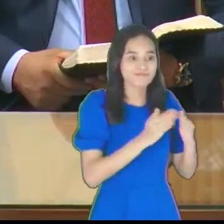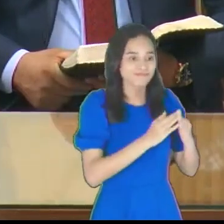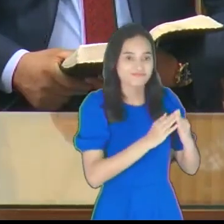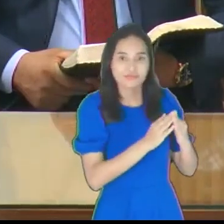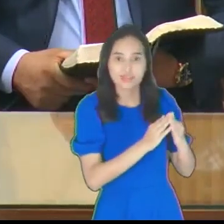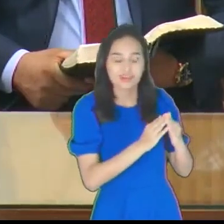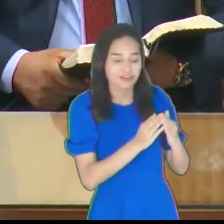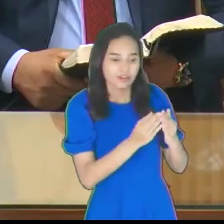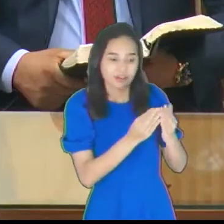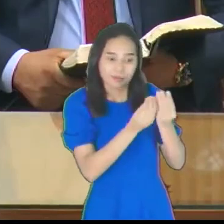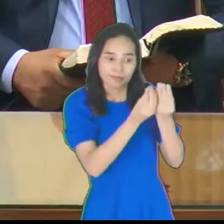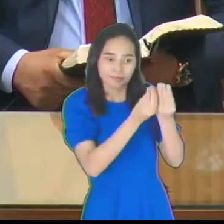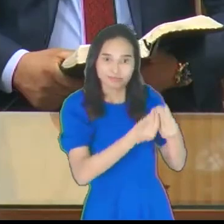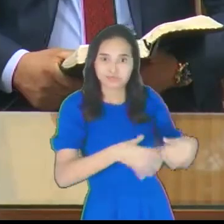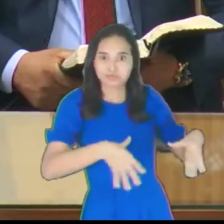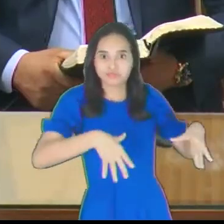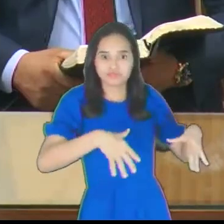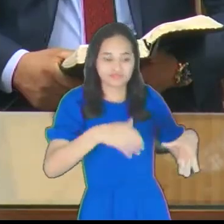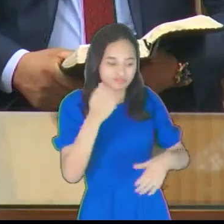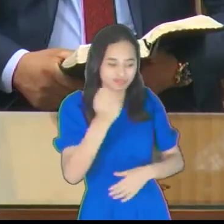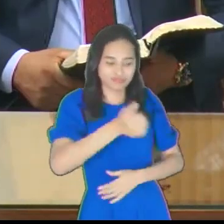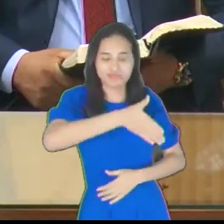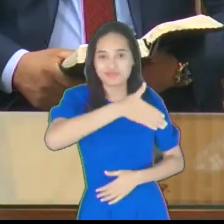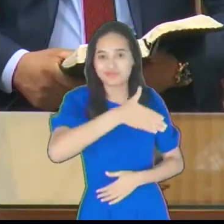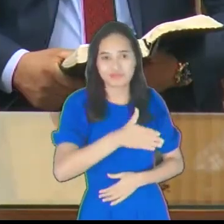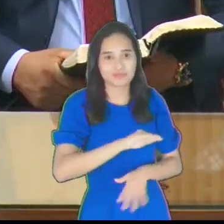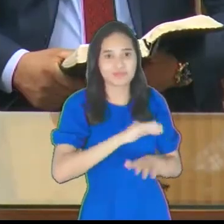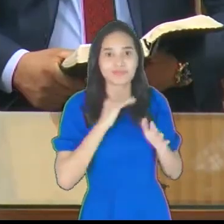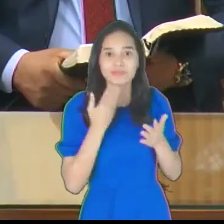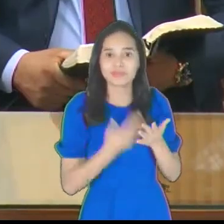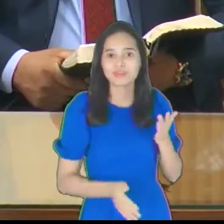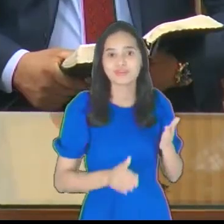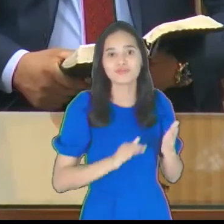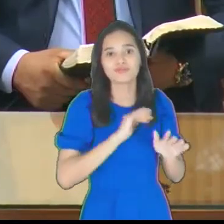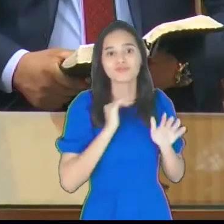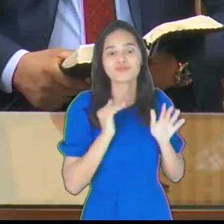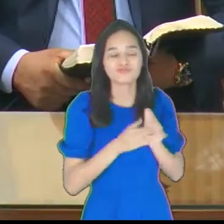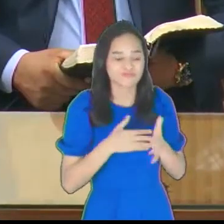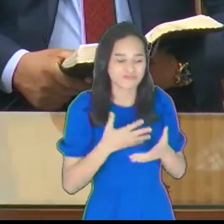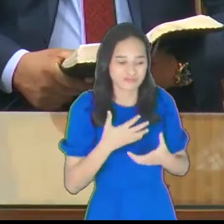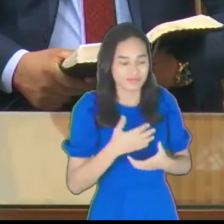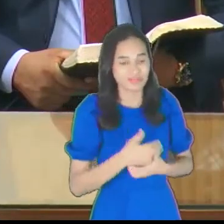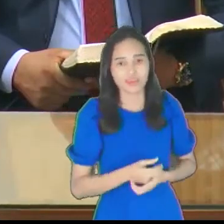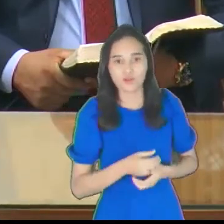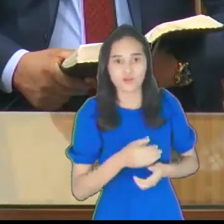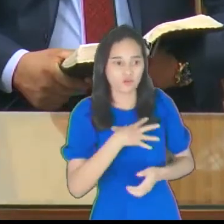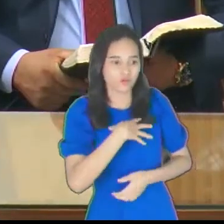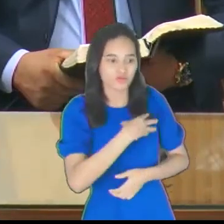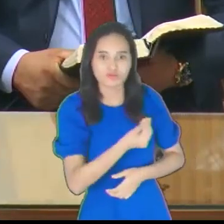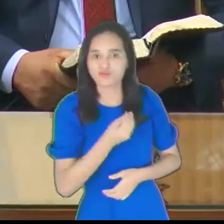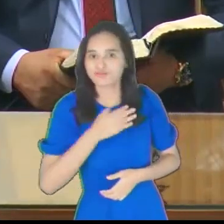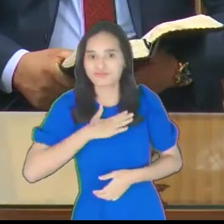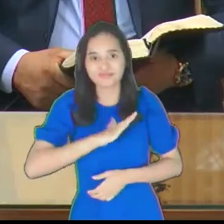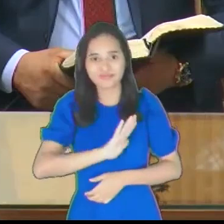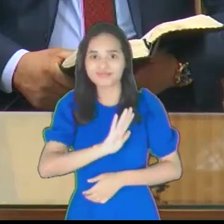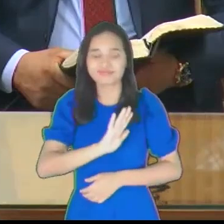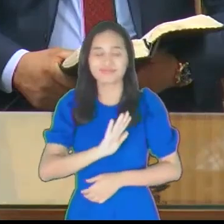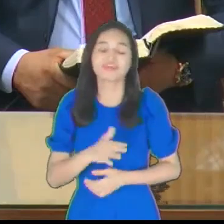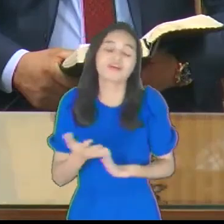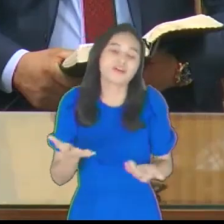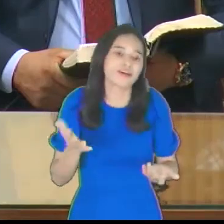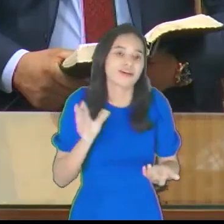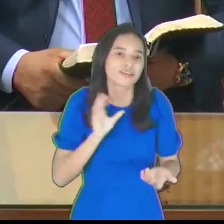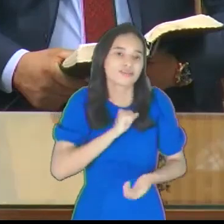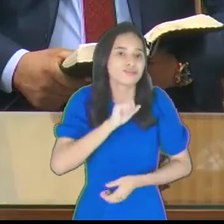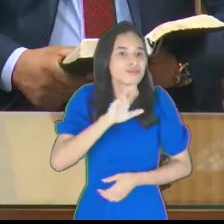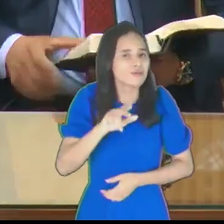desastre. Em casa perdeu tudo. Em casa foi infeliz com os filhos. E, meus amados irmãos, não é fácil